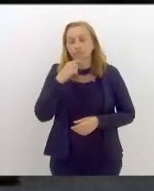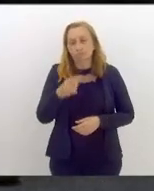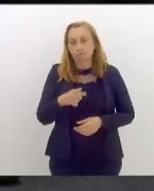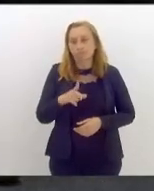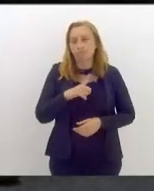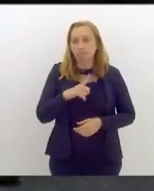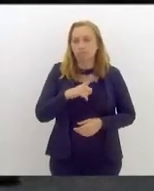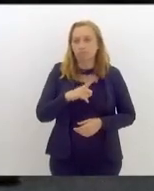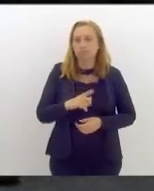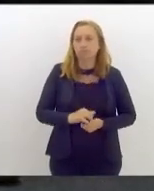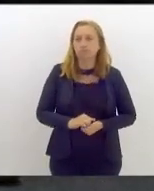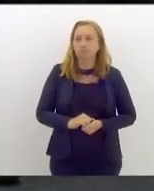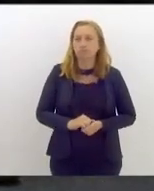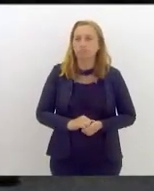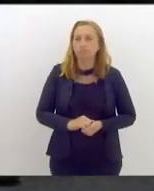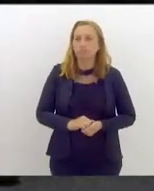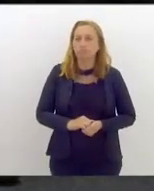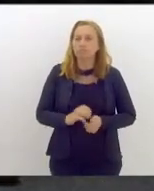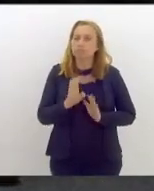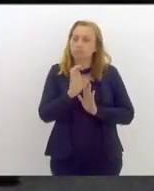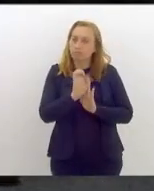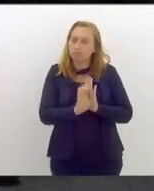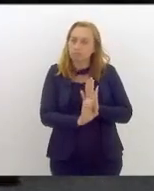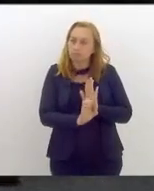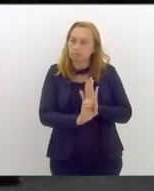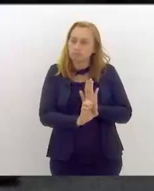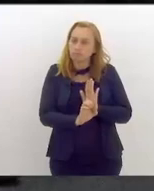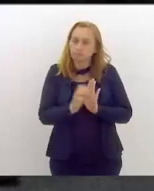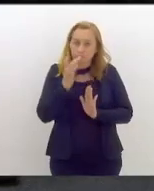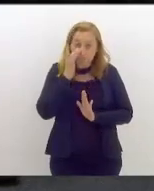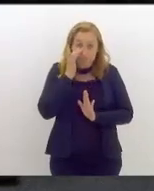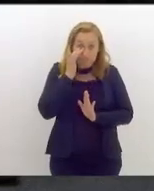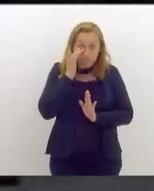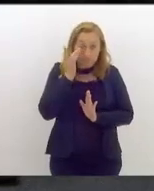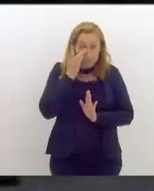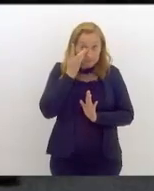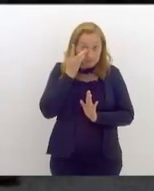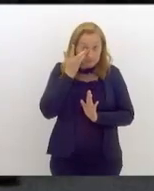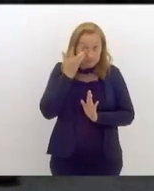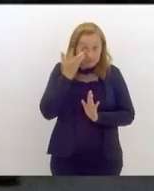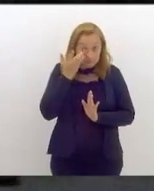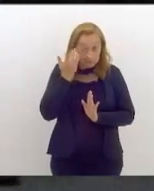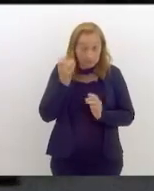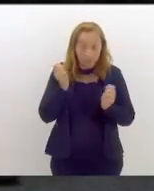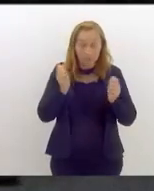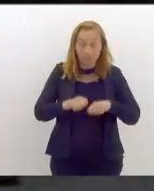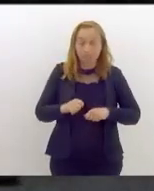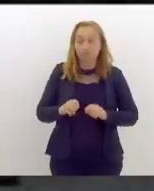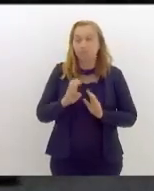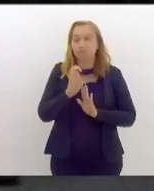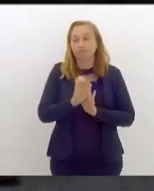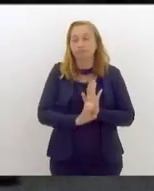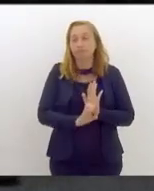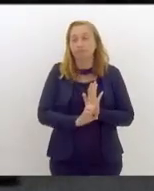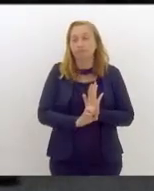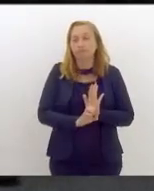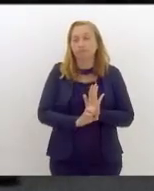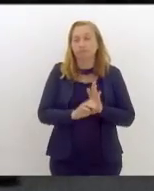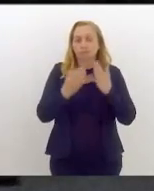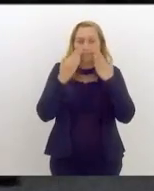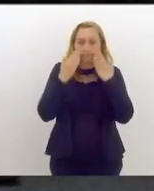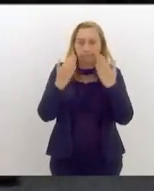No que diz respeito às emendas da possibilidade de emendas é serem